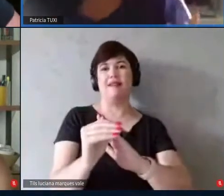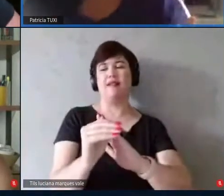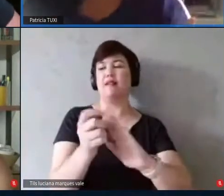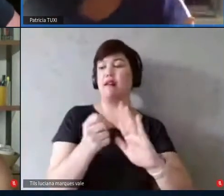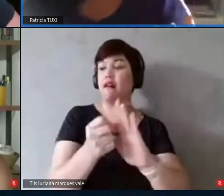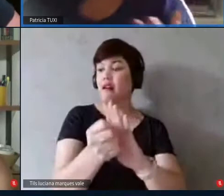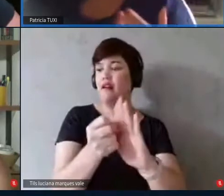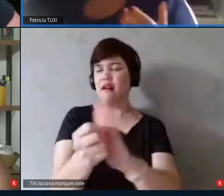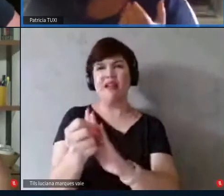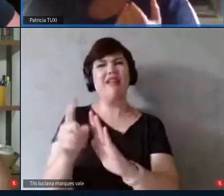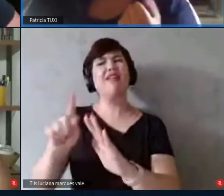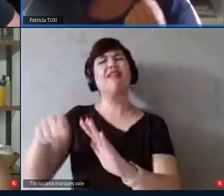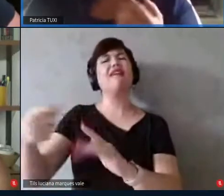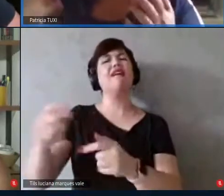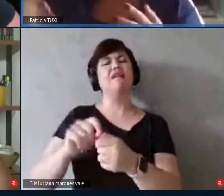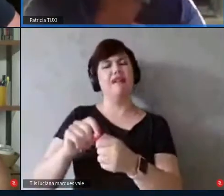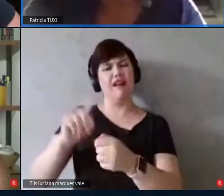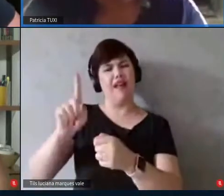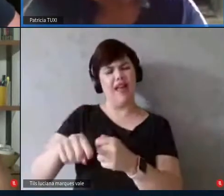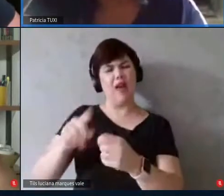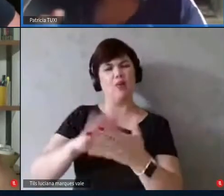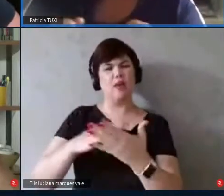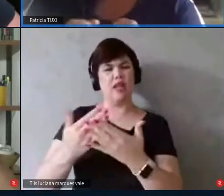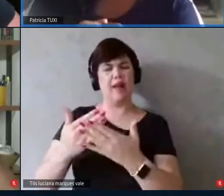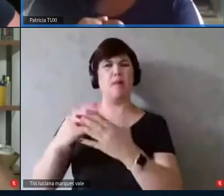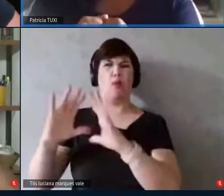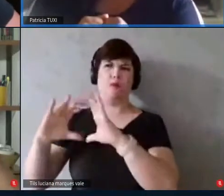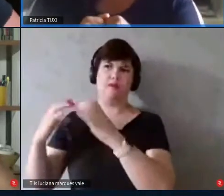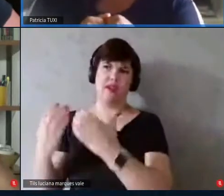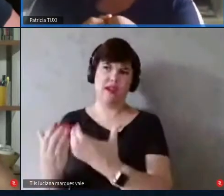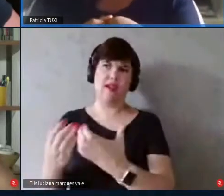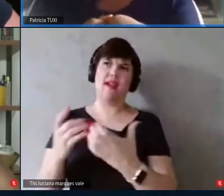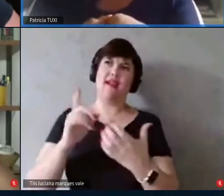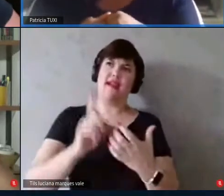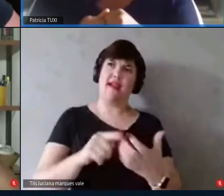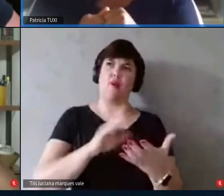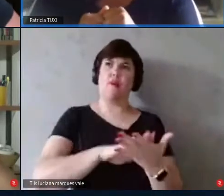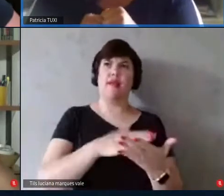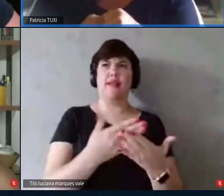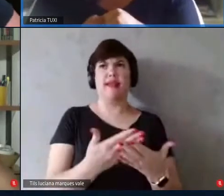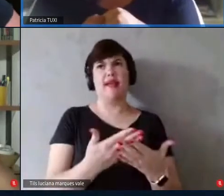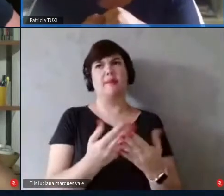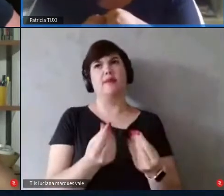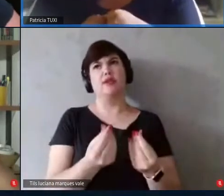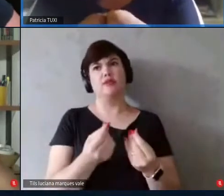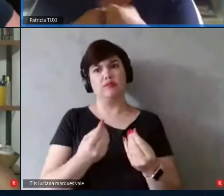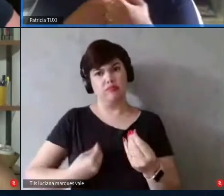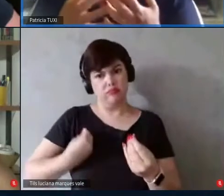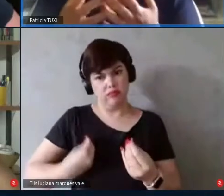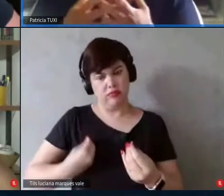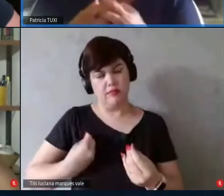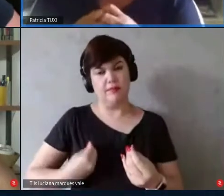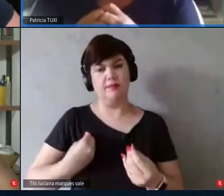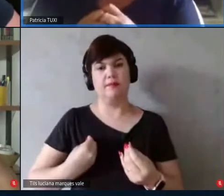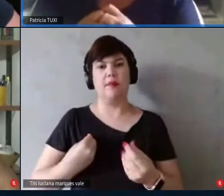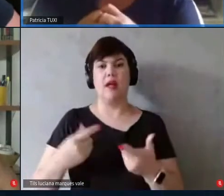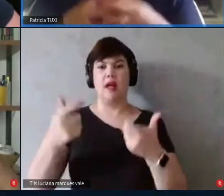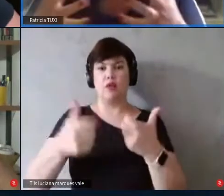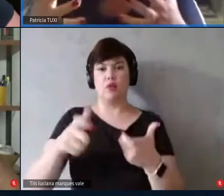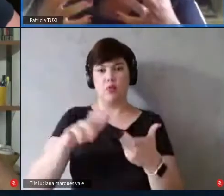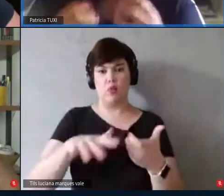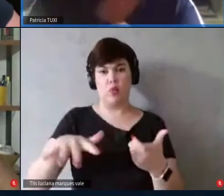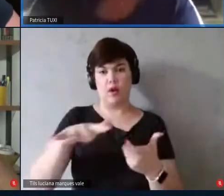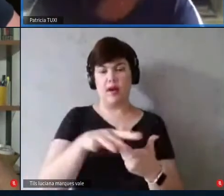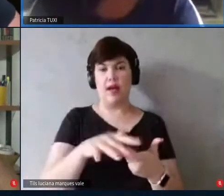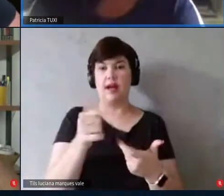faz isso? É um intérprete conferencista? Quem faz isso? É um intérprete que está ali num espaço